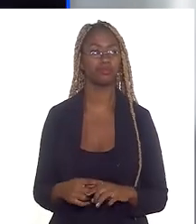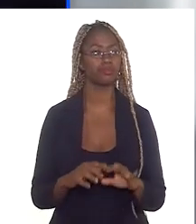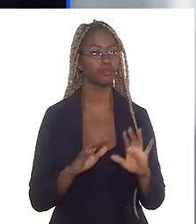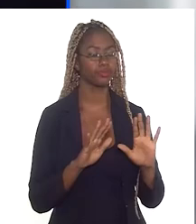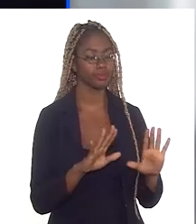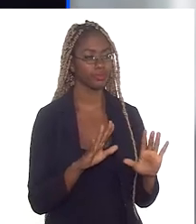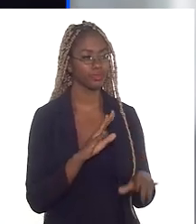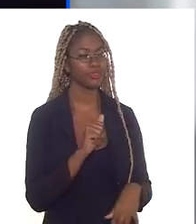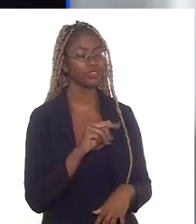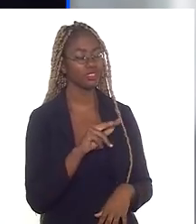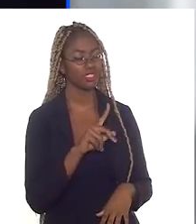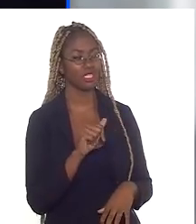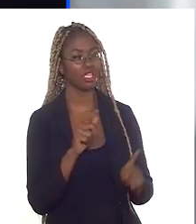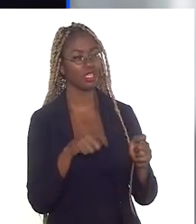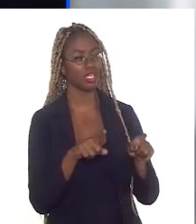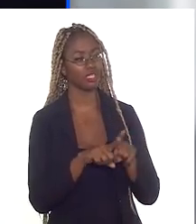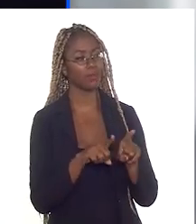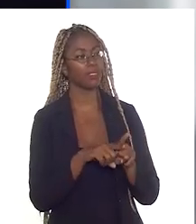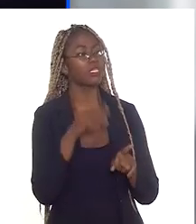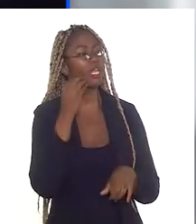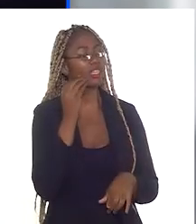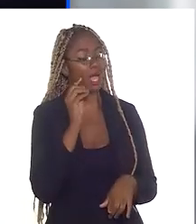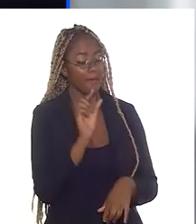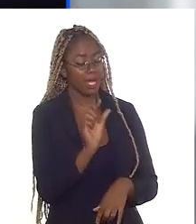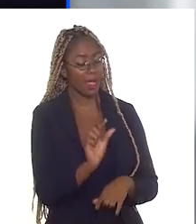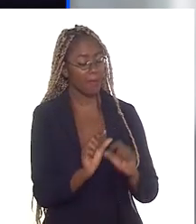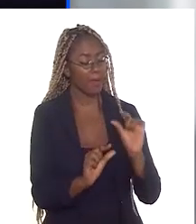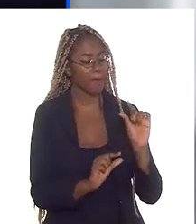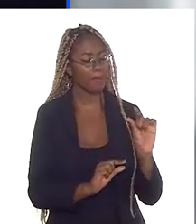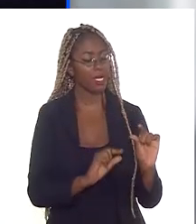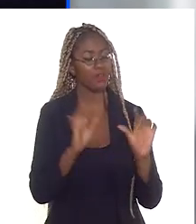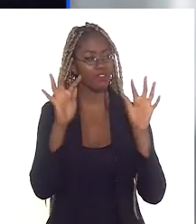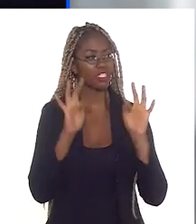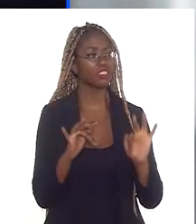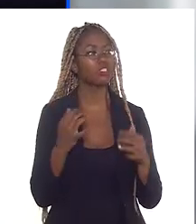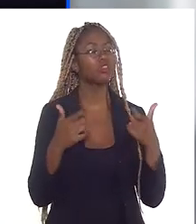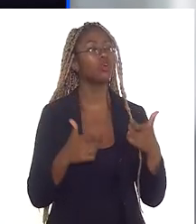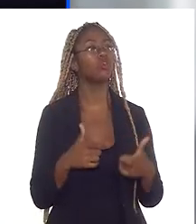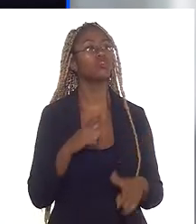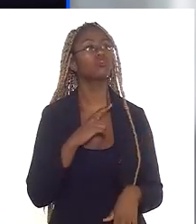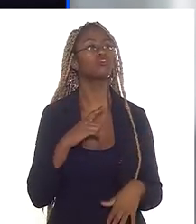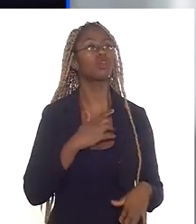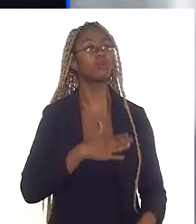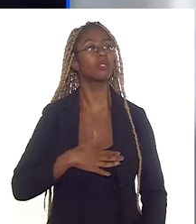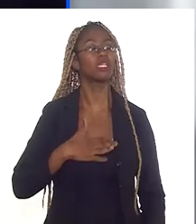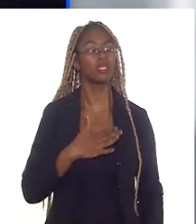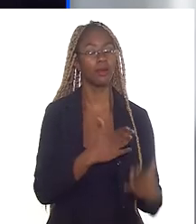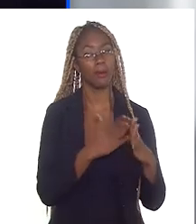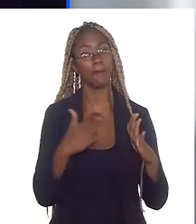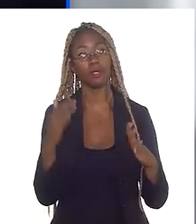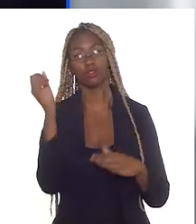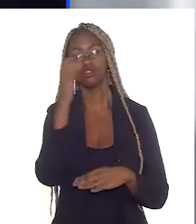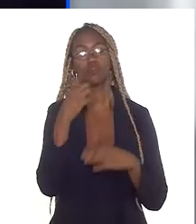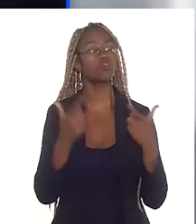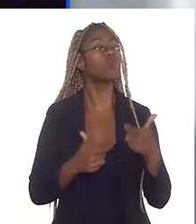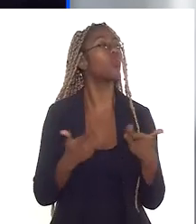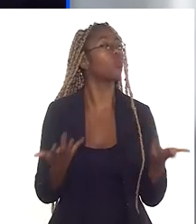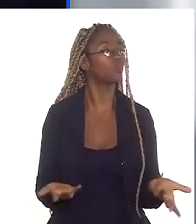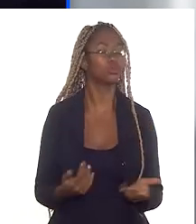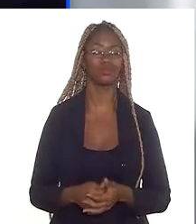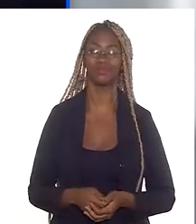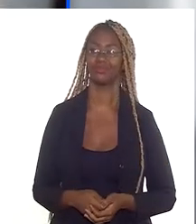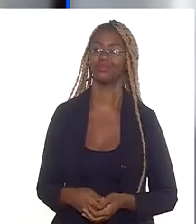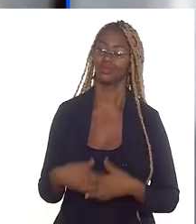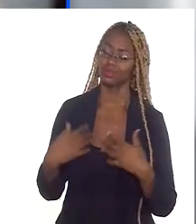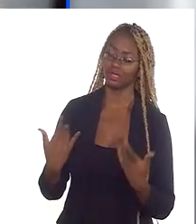Carla a gente pode também tentar aliás pequenas felicidades' né onde é que a gente vai buscar prazer nos momentos difíceis